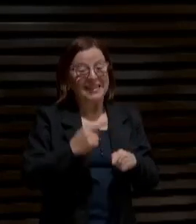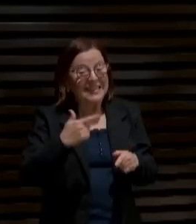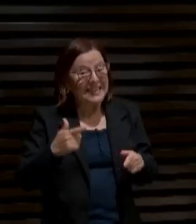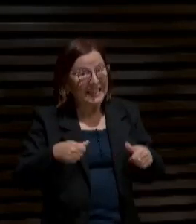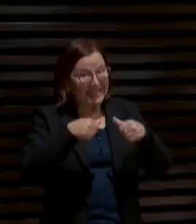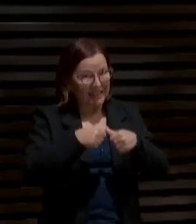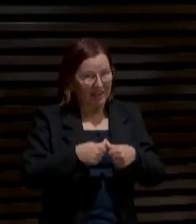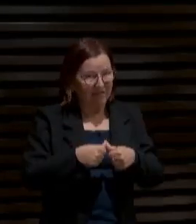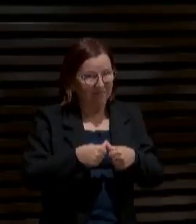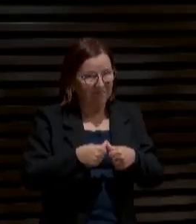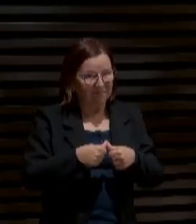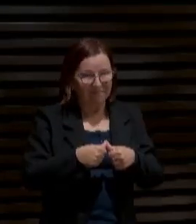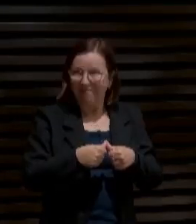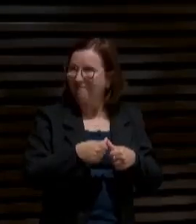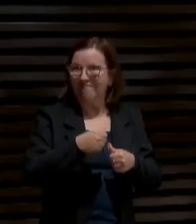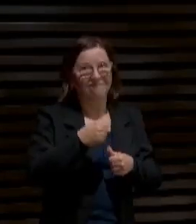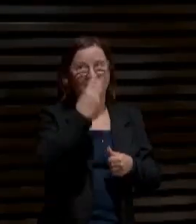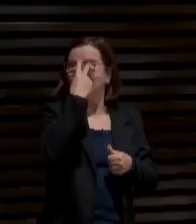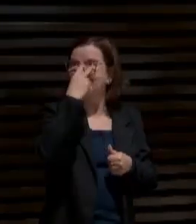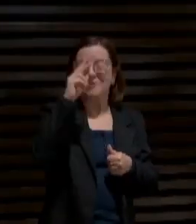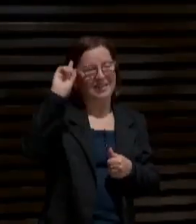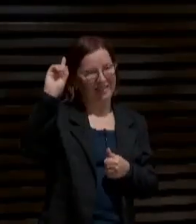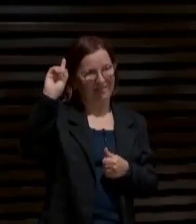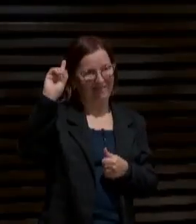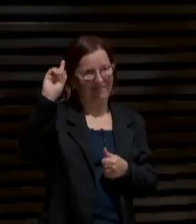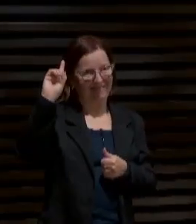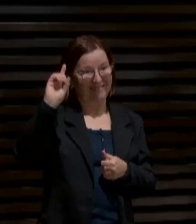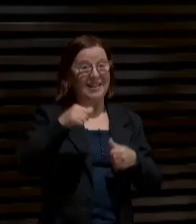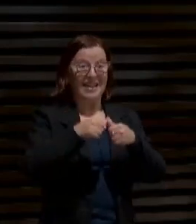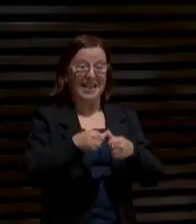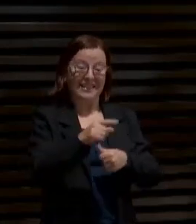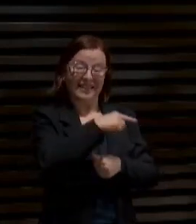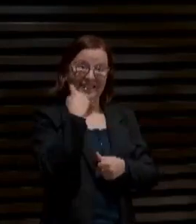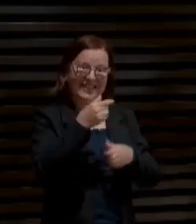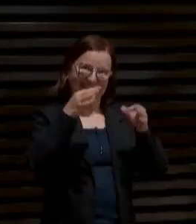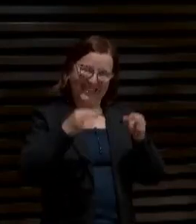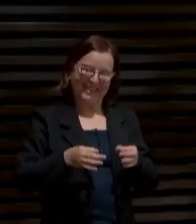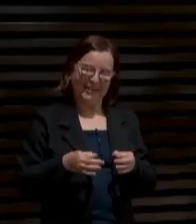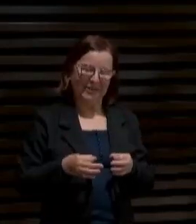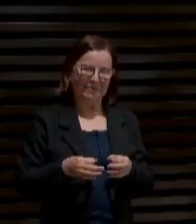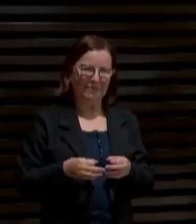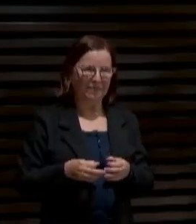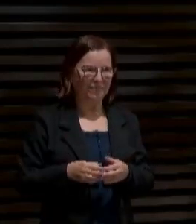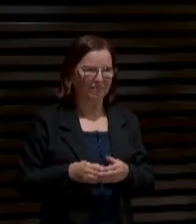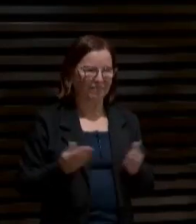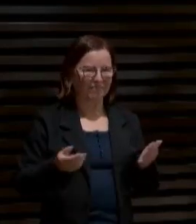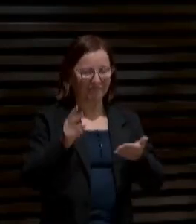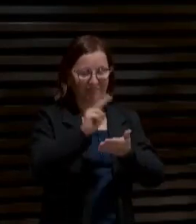nós vamos ver a Deus então essa é a nossa certeza vamos ver aqui o nosso tema Então